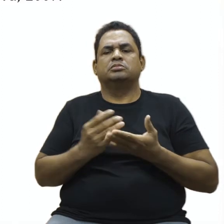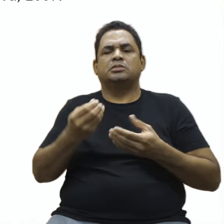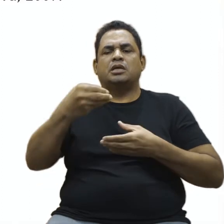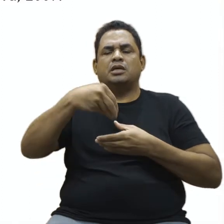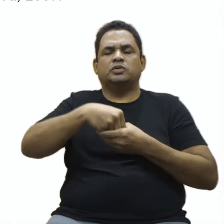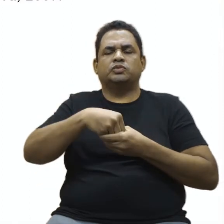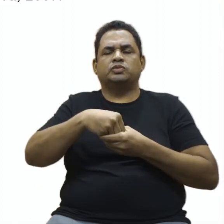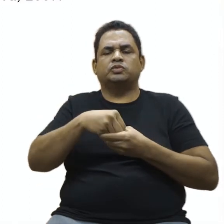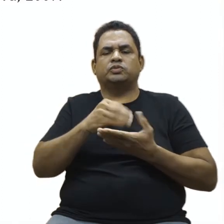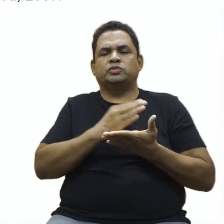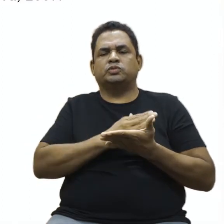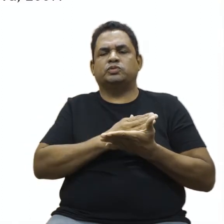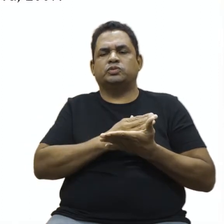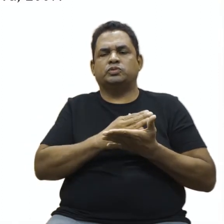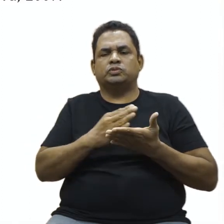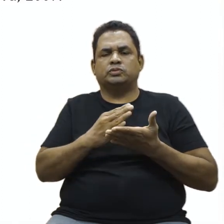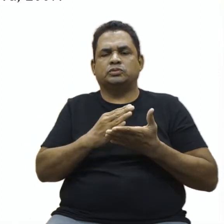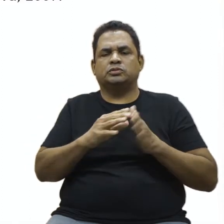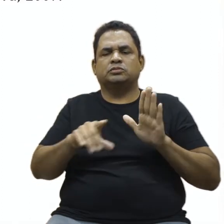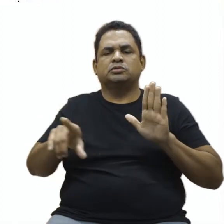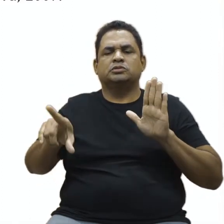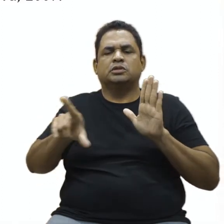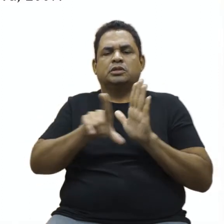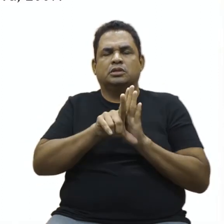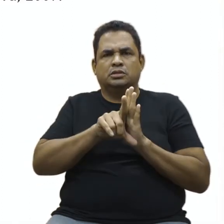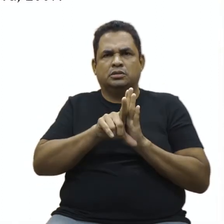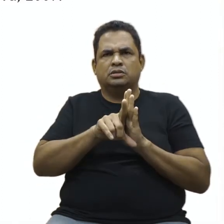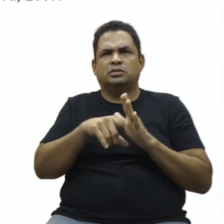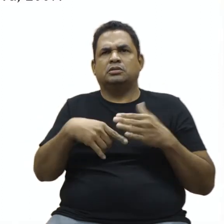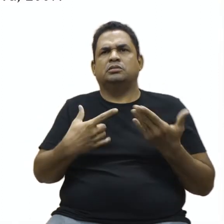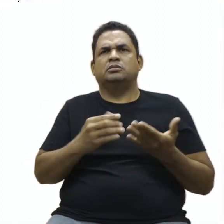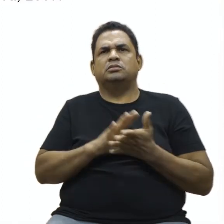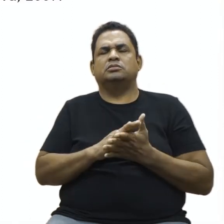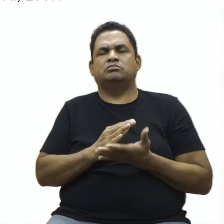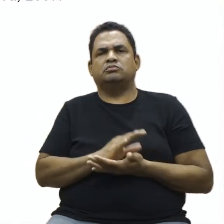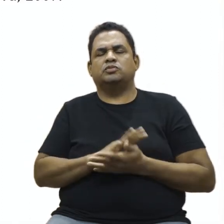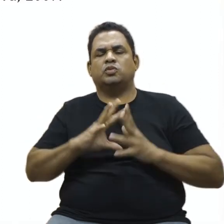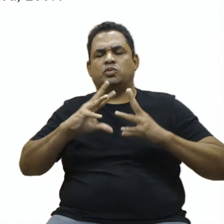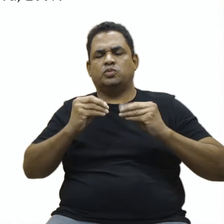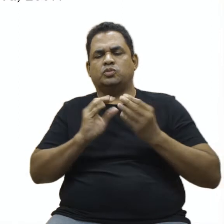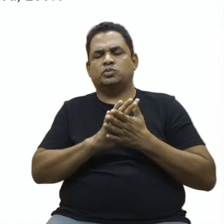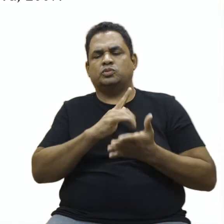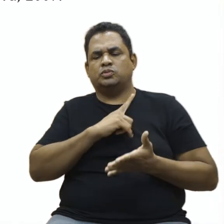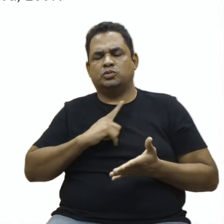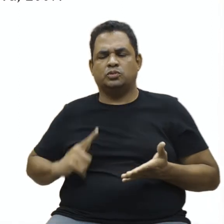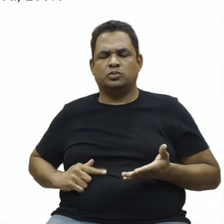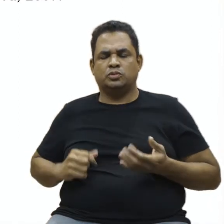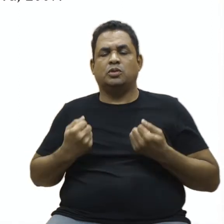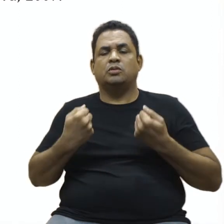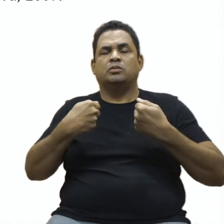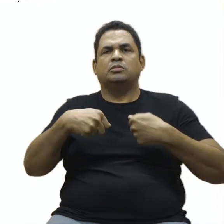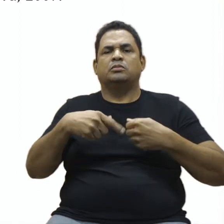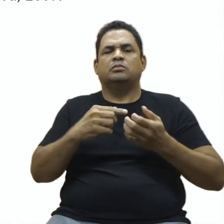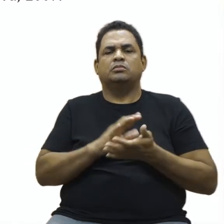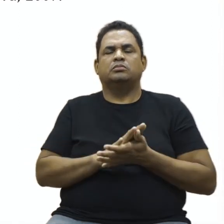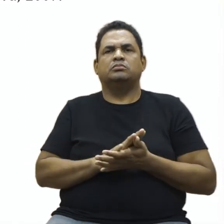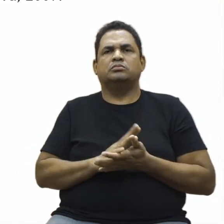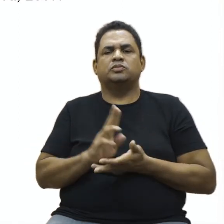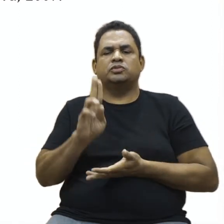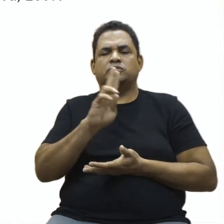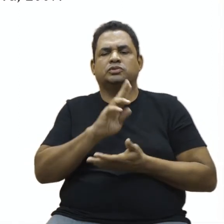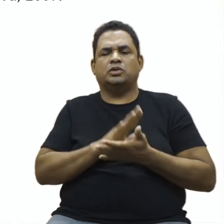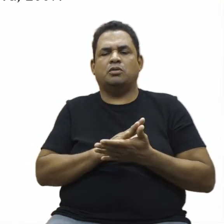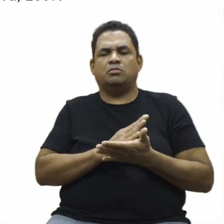permanentes de legalidade. Seria muito bom, né, se todo governo pudesse atentar para o princípio da legalidade. Ou